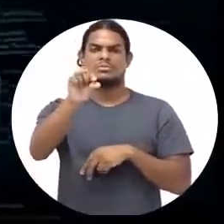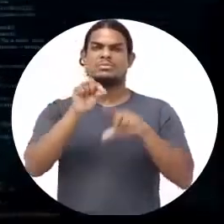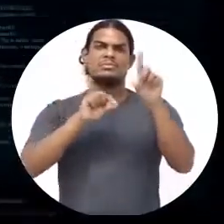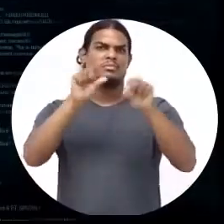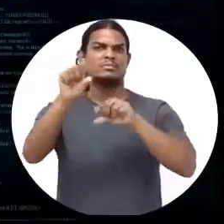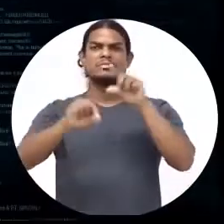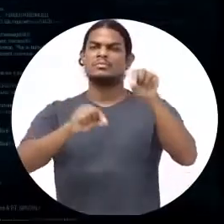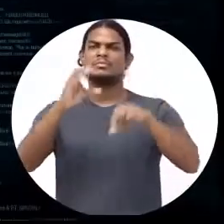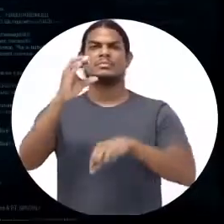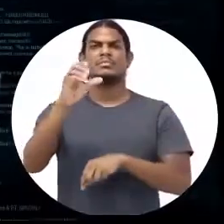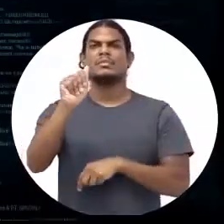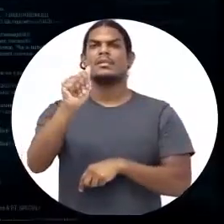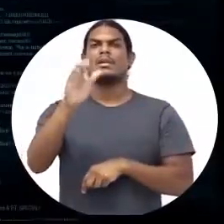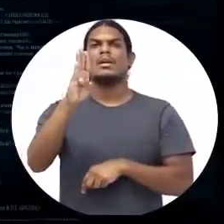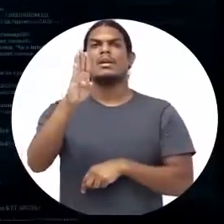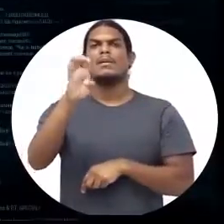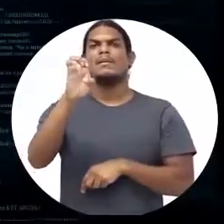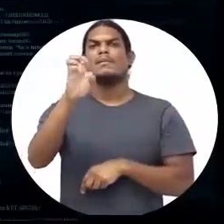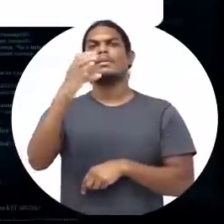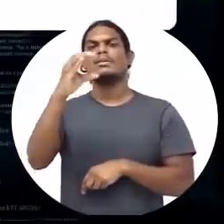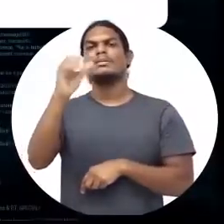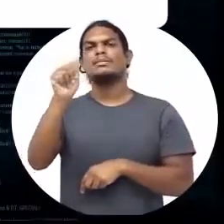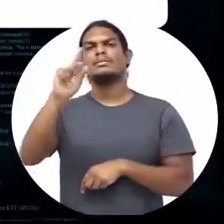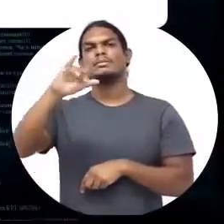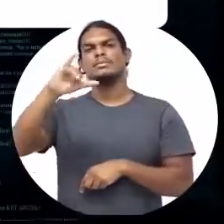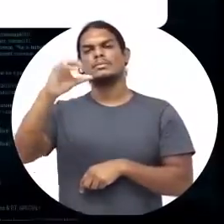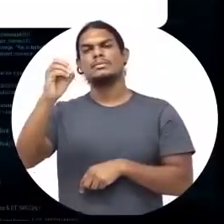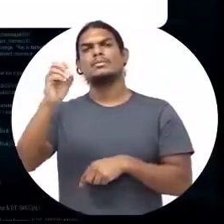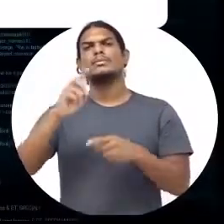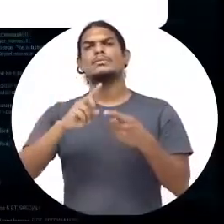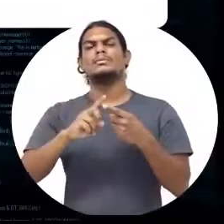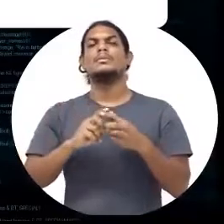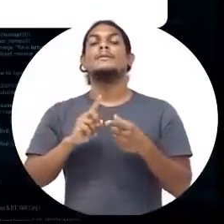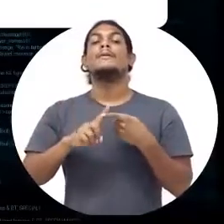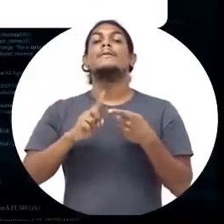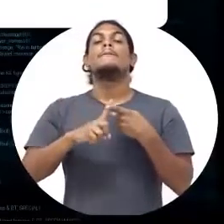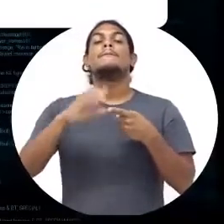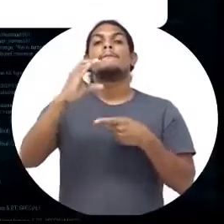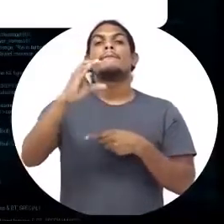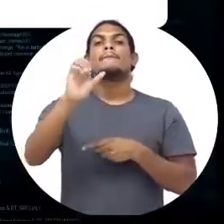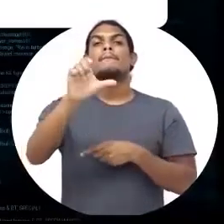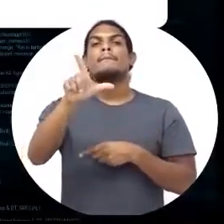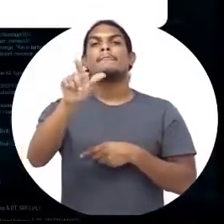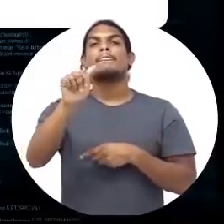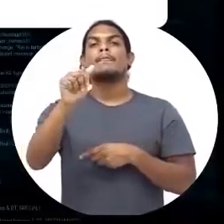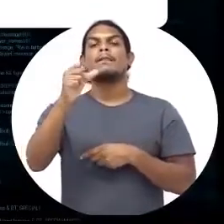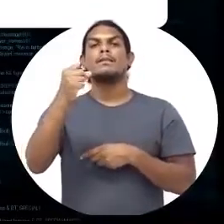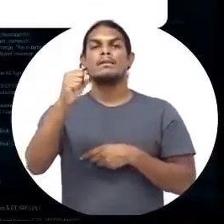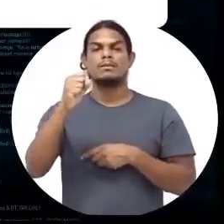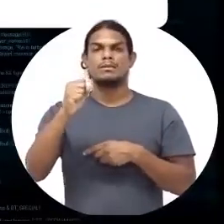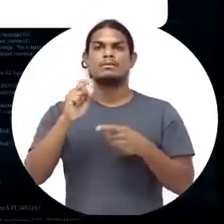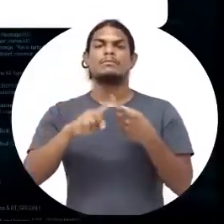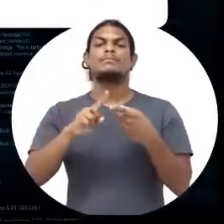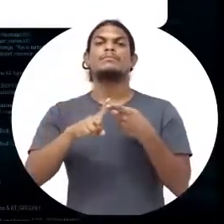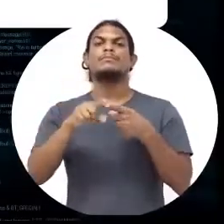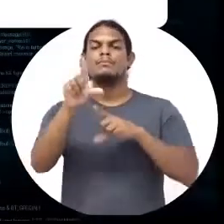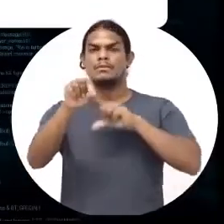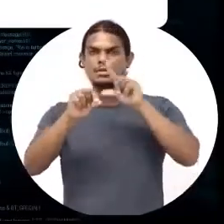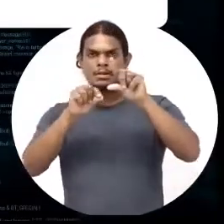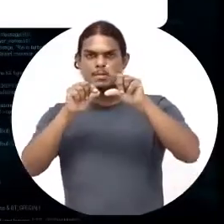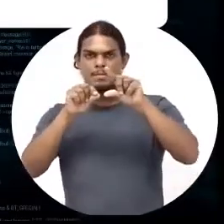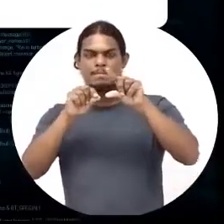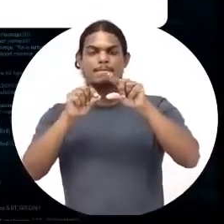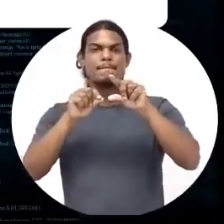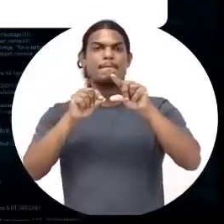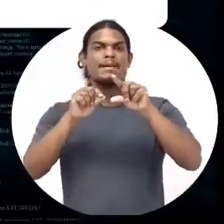Cabeçalho, rodapé e por aí vai. A class, ele também identifica. Mas nesse